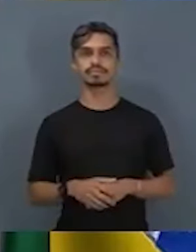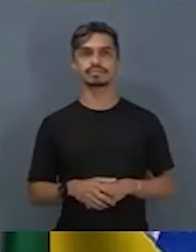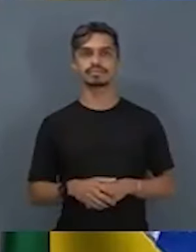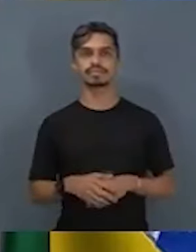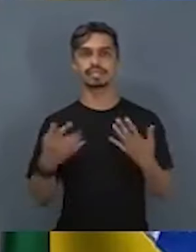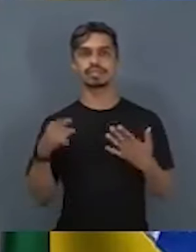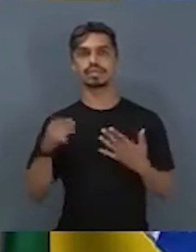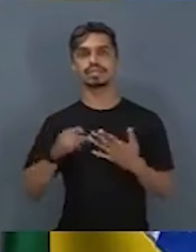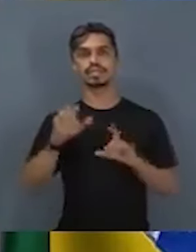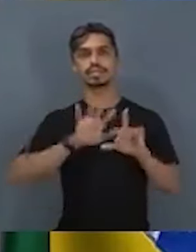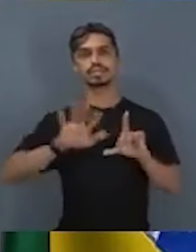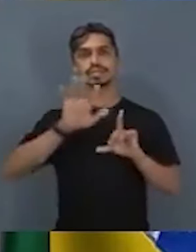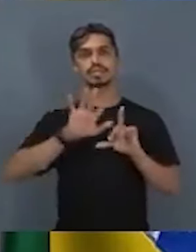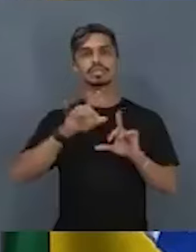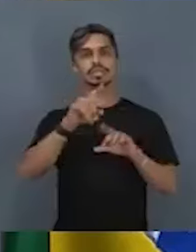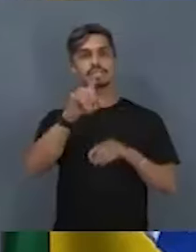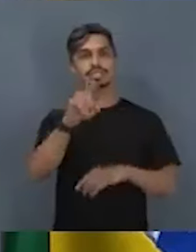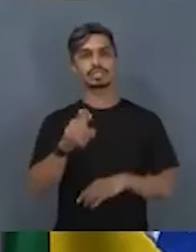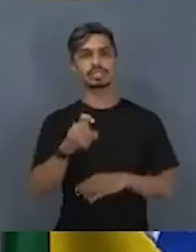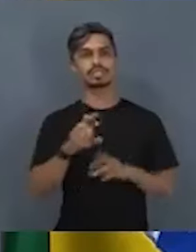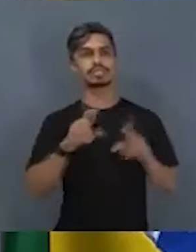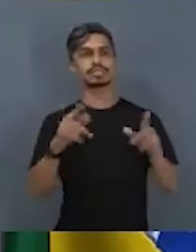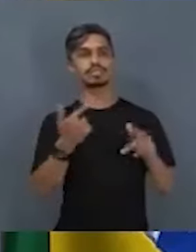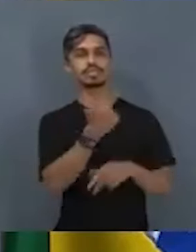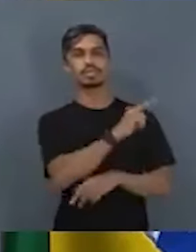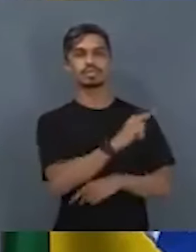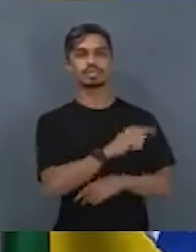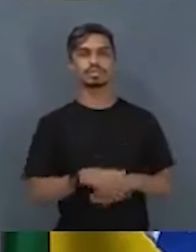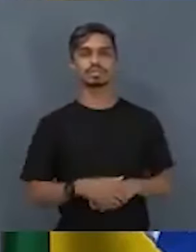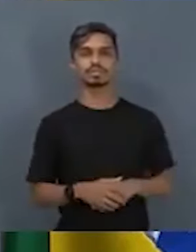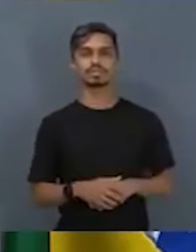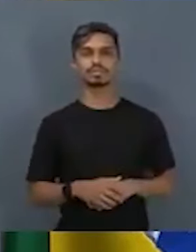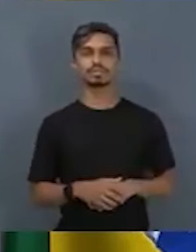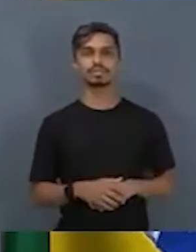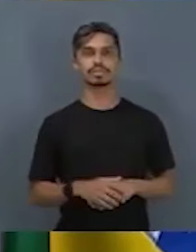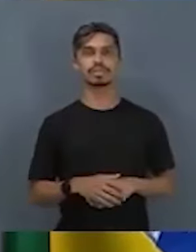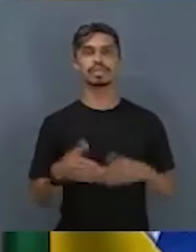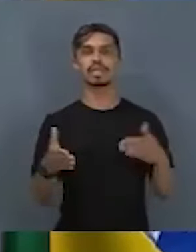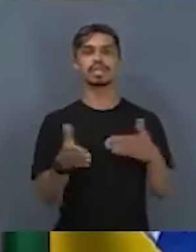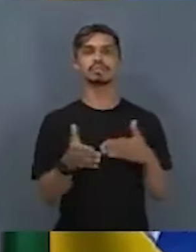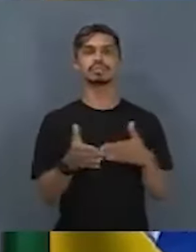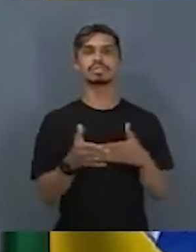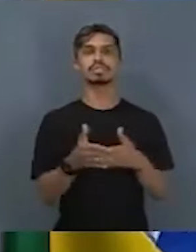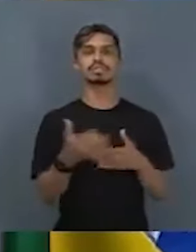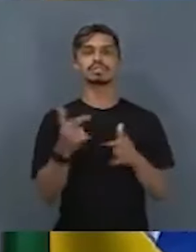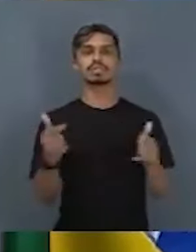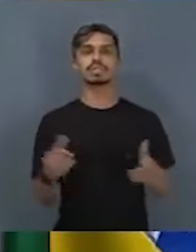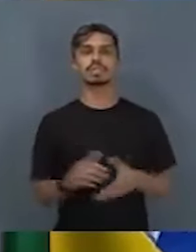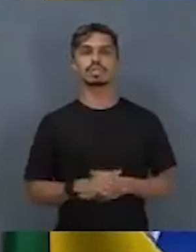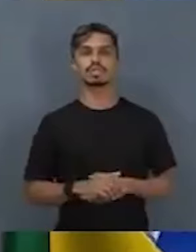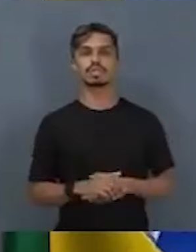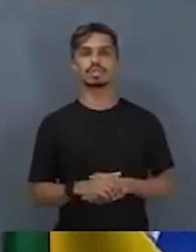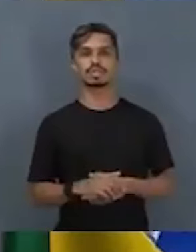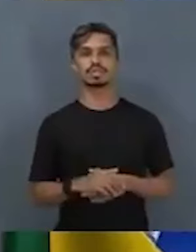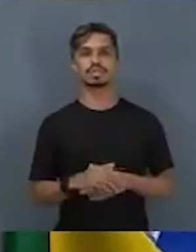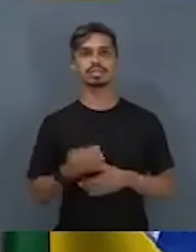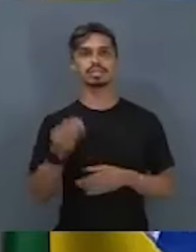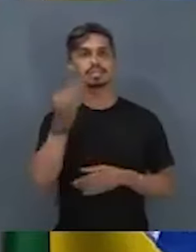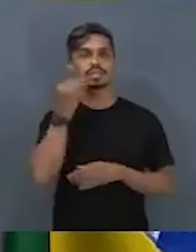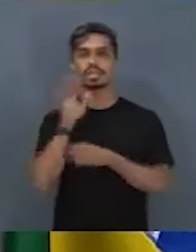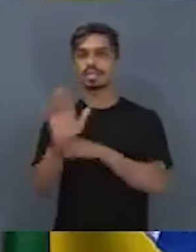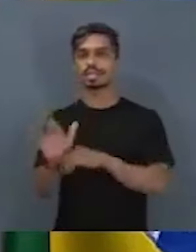E essa plataforma X, diferente de outras, não tem restrição de algoritmos para beneficiar um lado